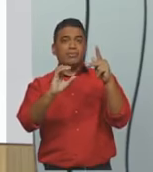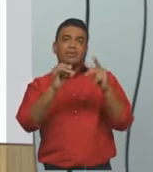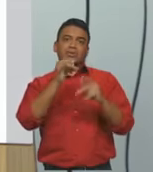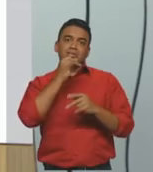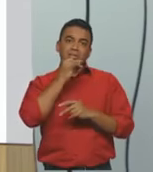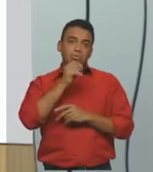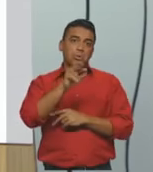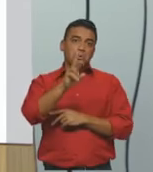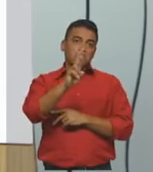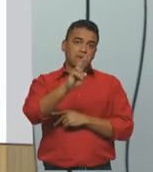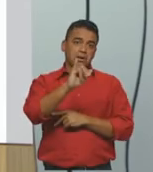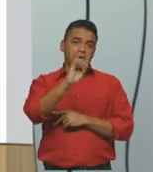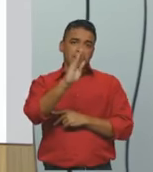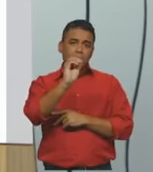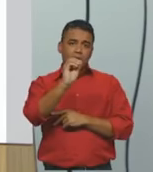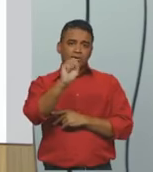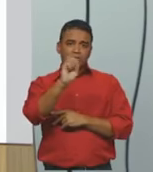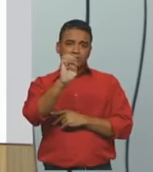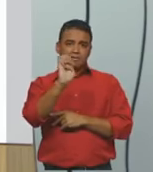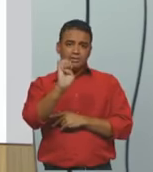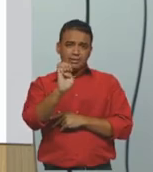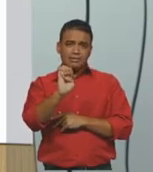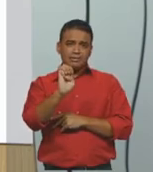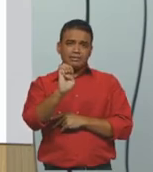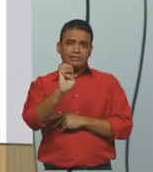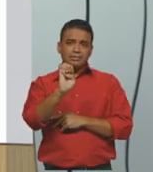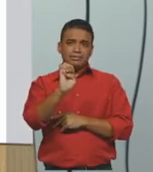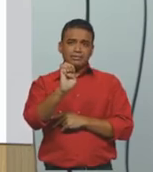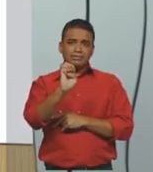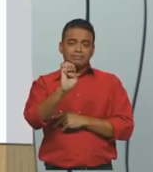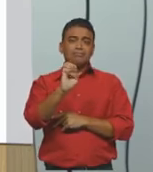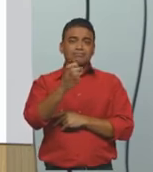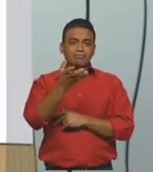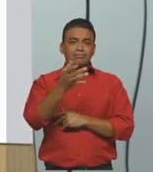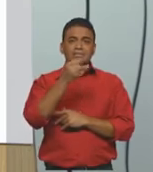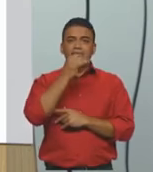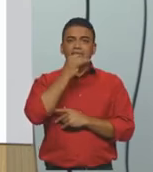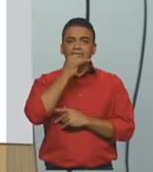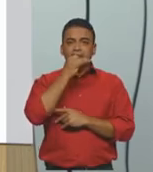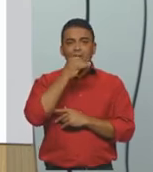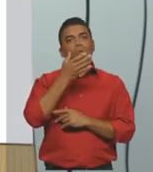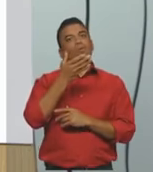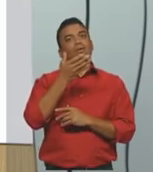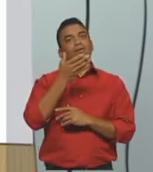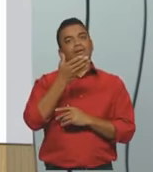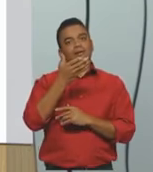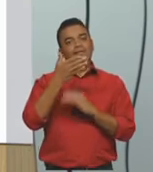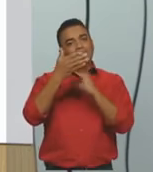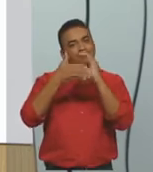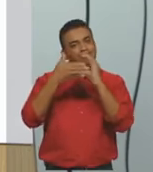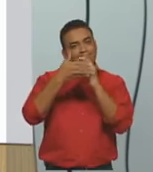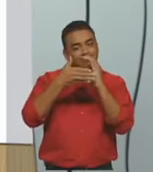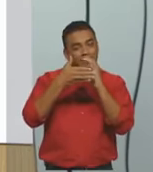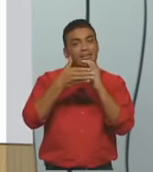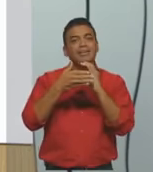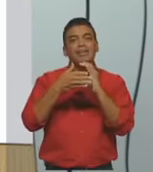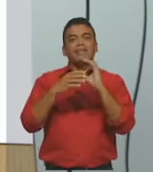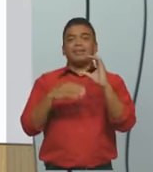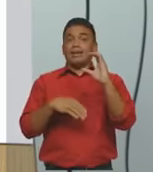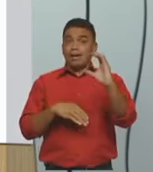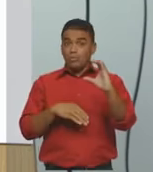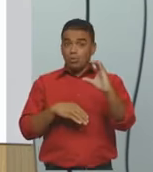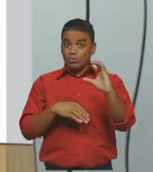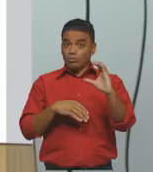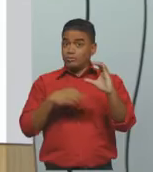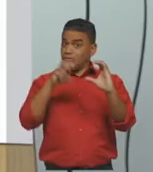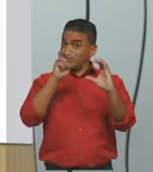ribose, essa pentose, então vamos lá, carboidratos com 5 carbonos. Essa pentose, ela pode